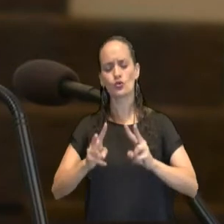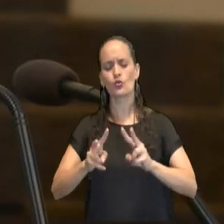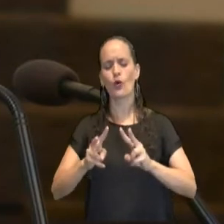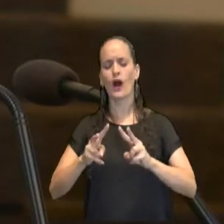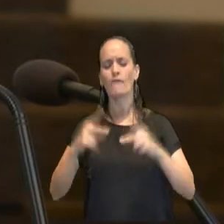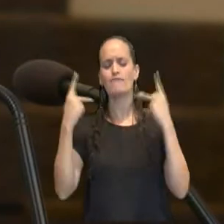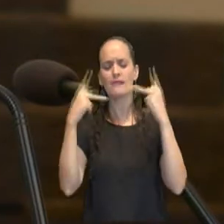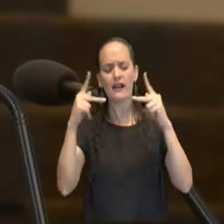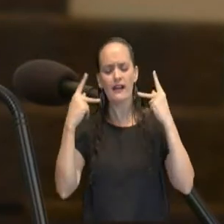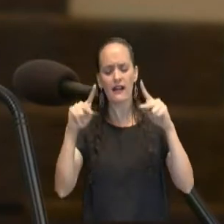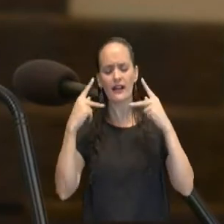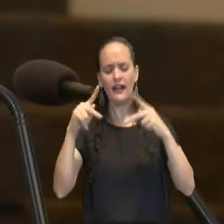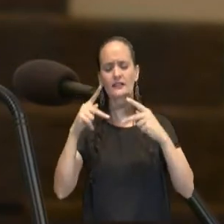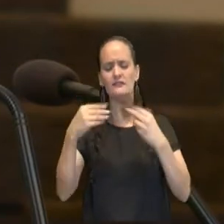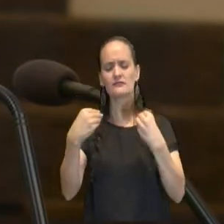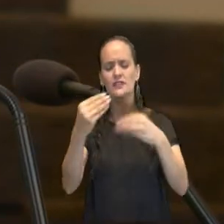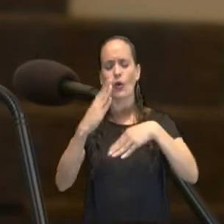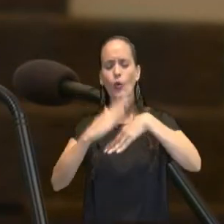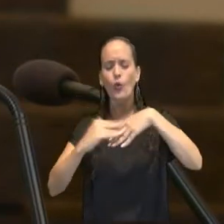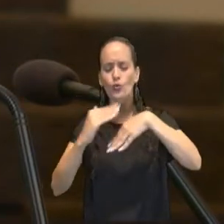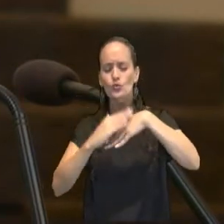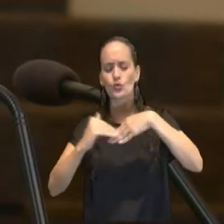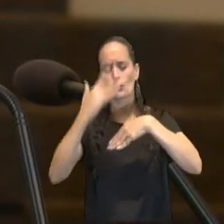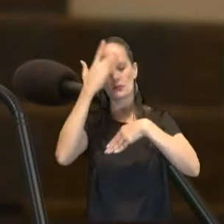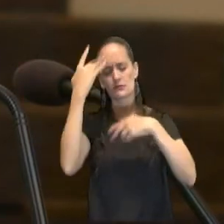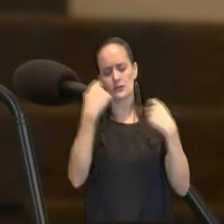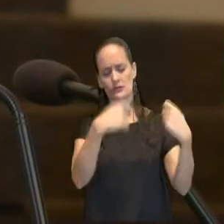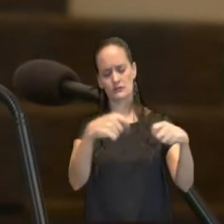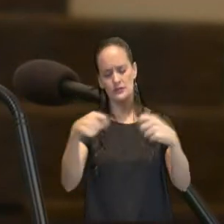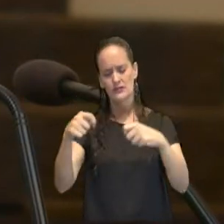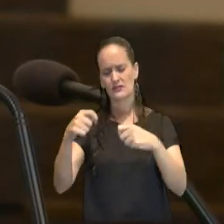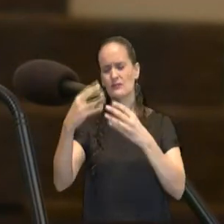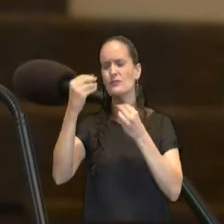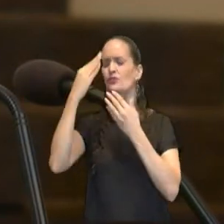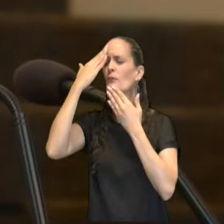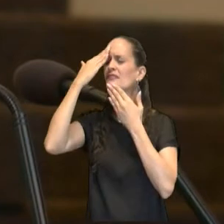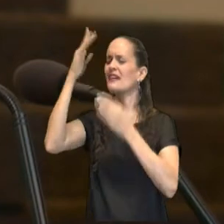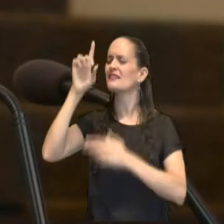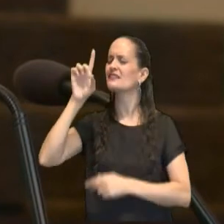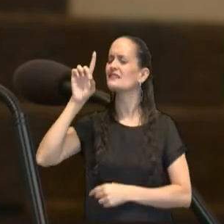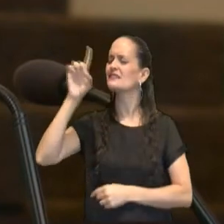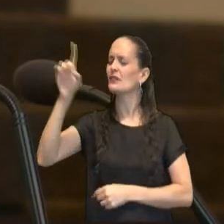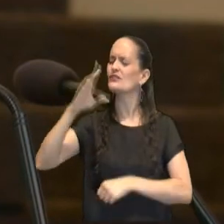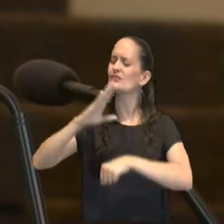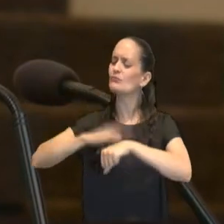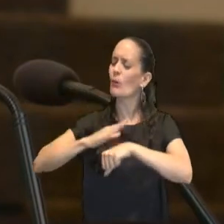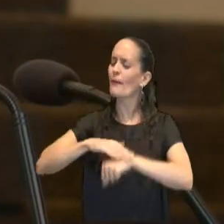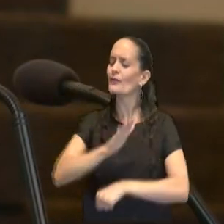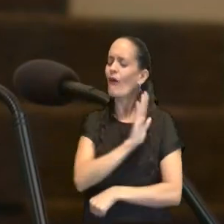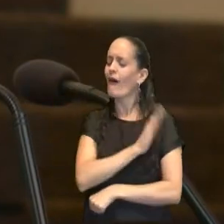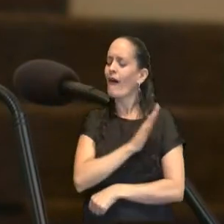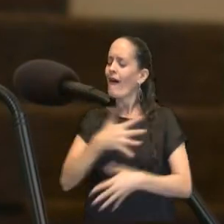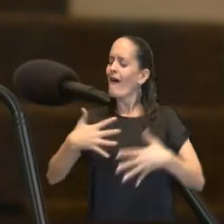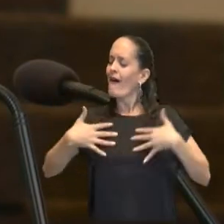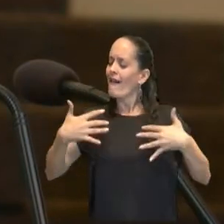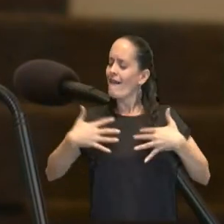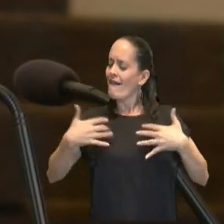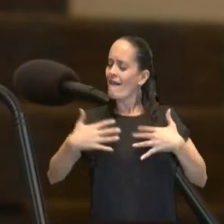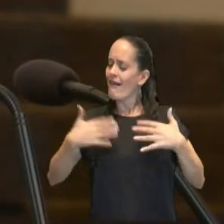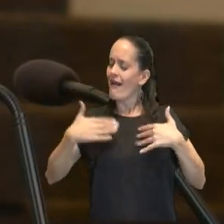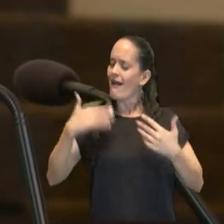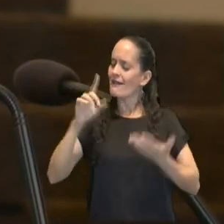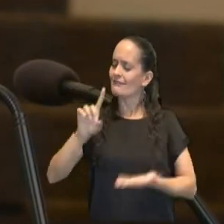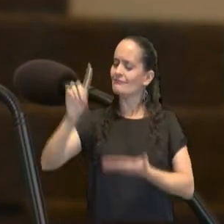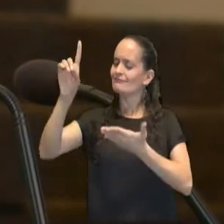e levar o Teu consolo àqueles que necessitam. Muito obrigado por esta manhã, o nosso coração se alegra em Ti, Senhor, porque o